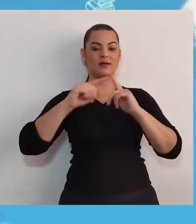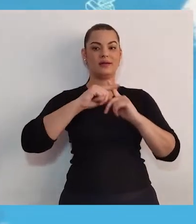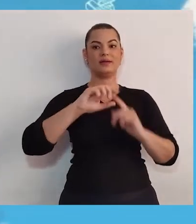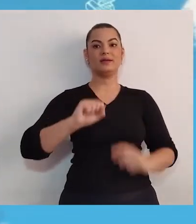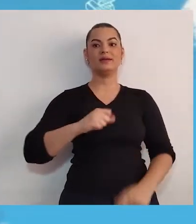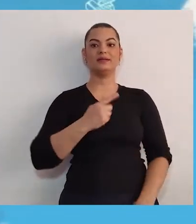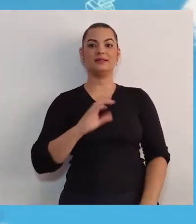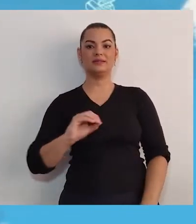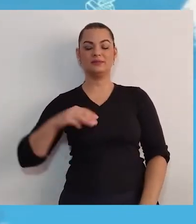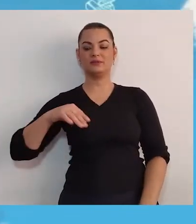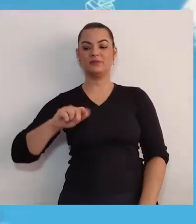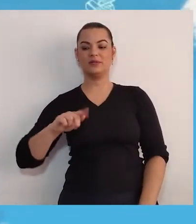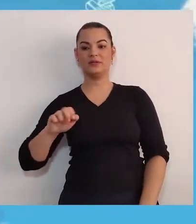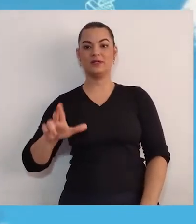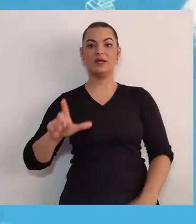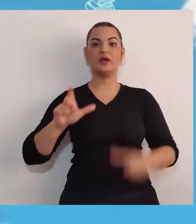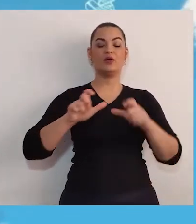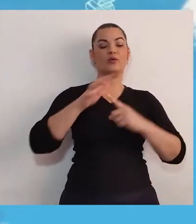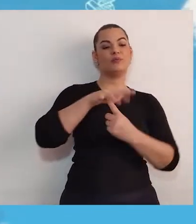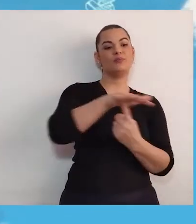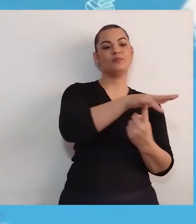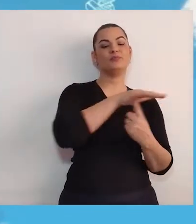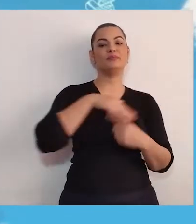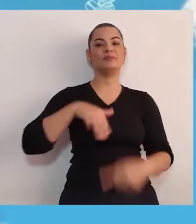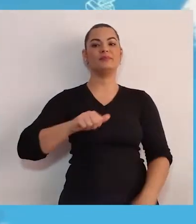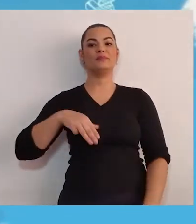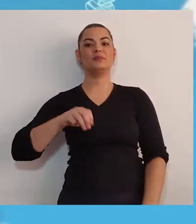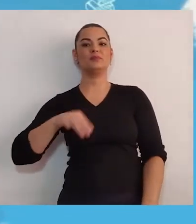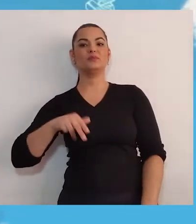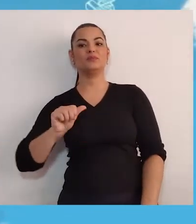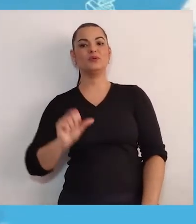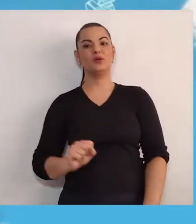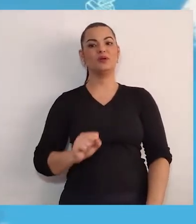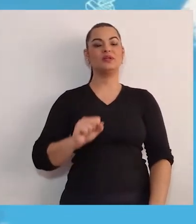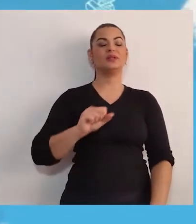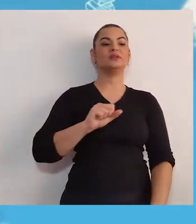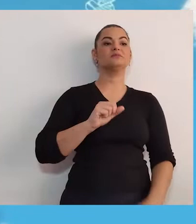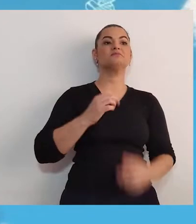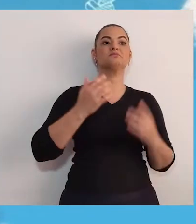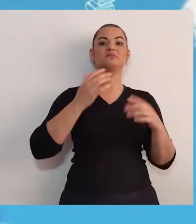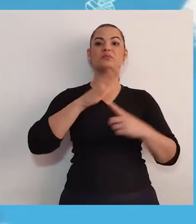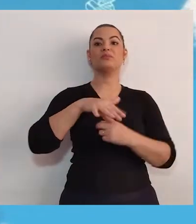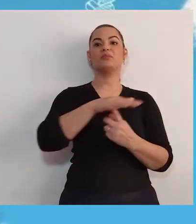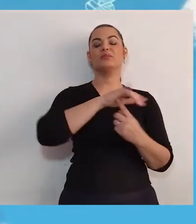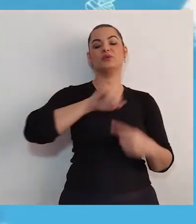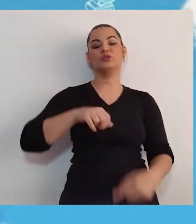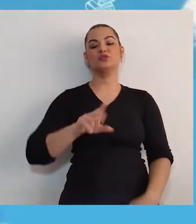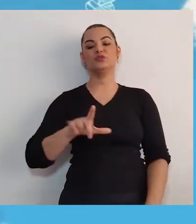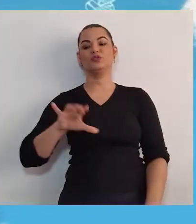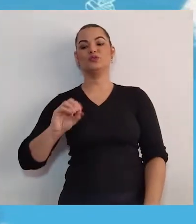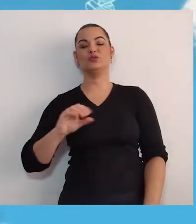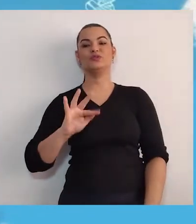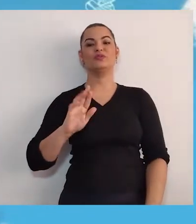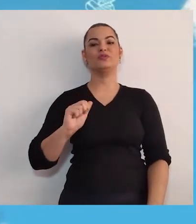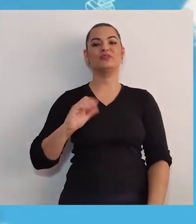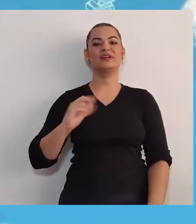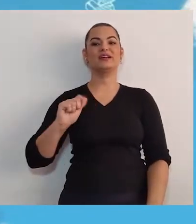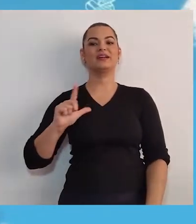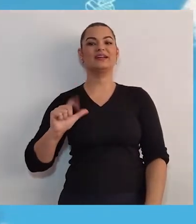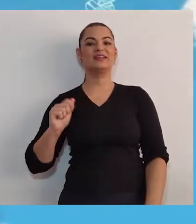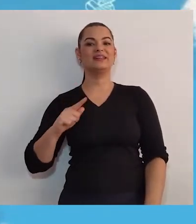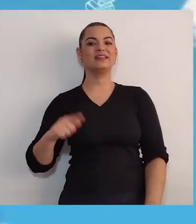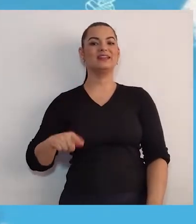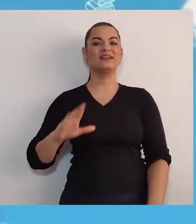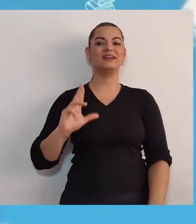Mamonas Assassinas, Parque Júlio Fracalanza, Horto Florestal, Museu Natural de Ciência e Museu